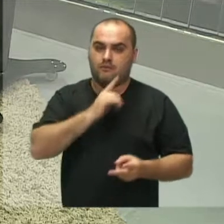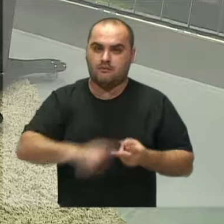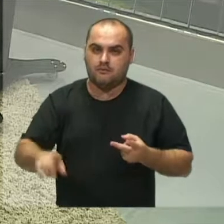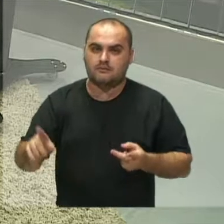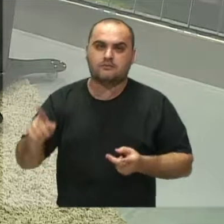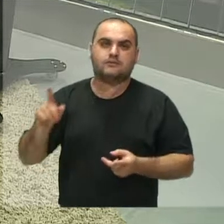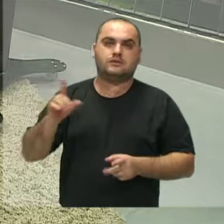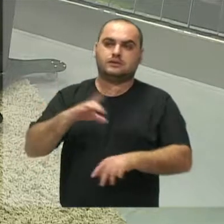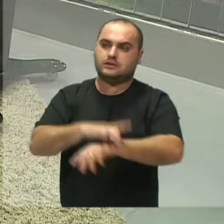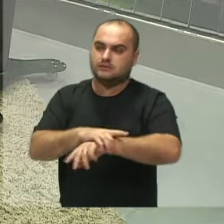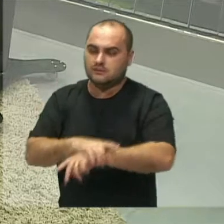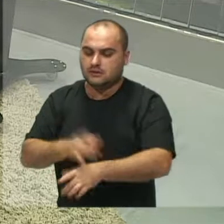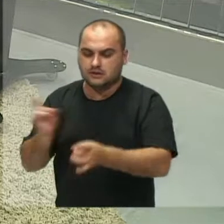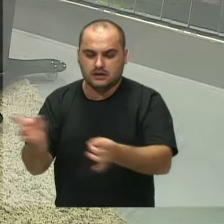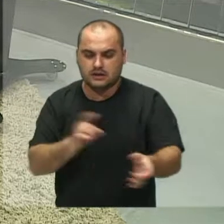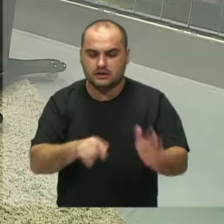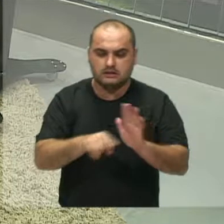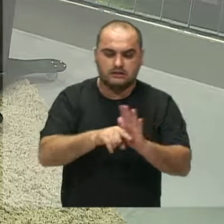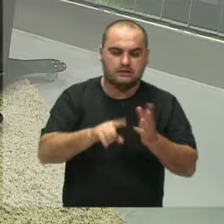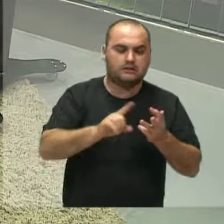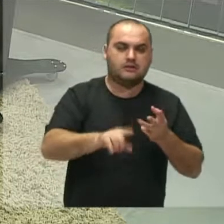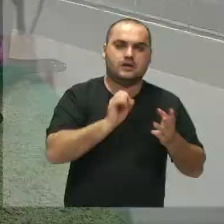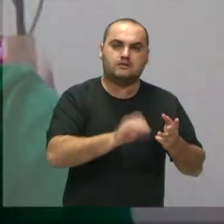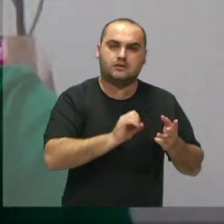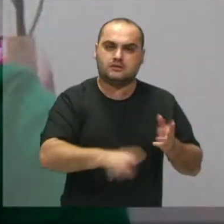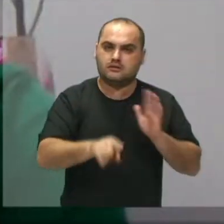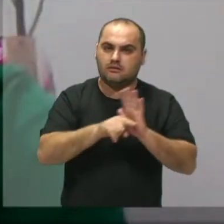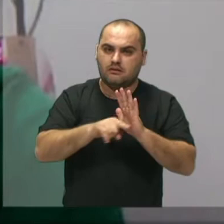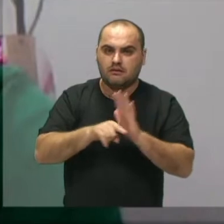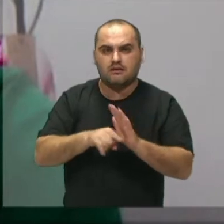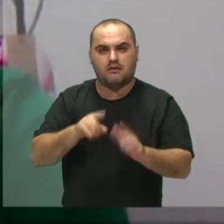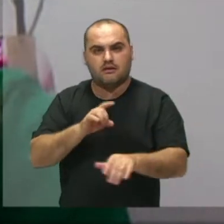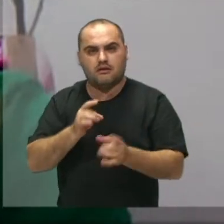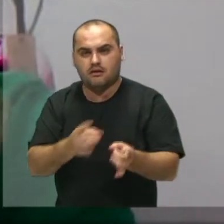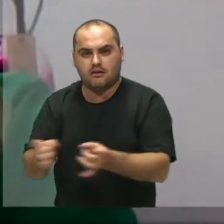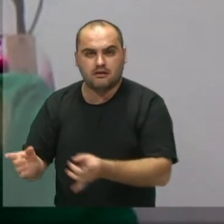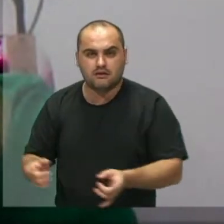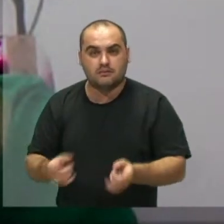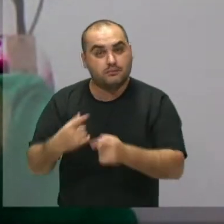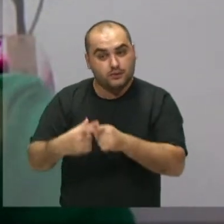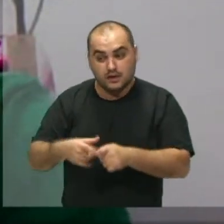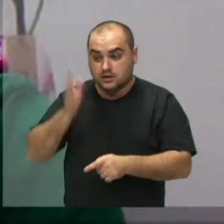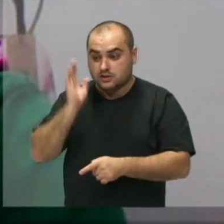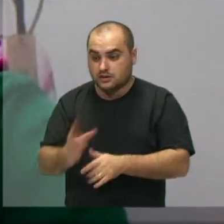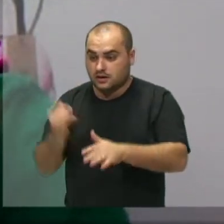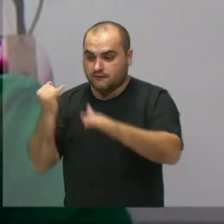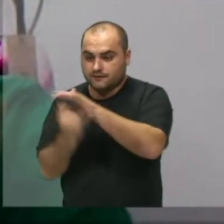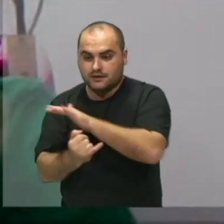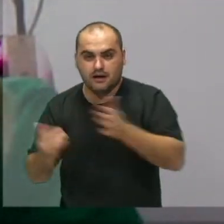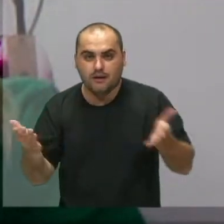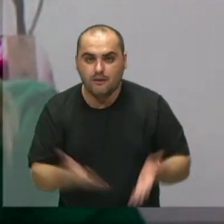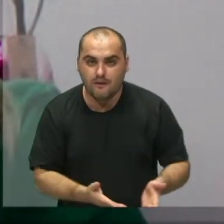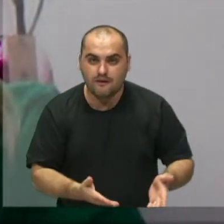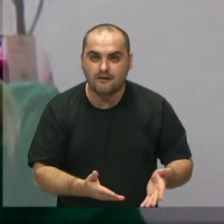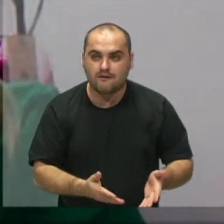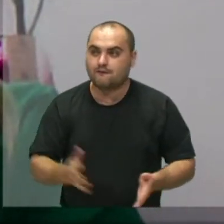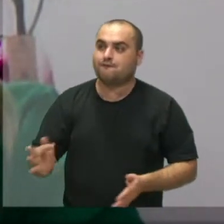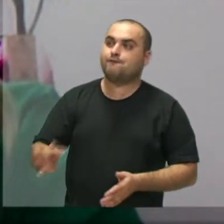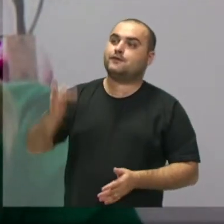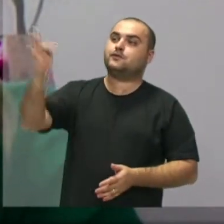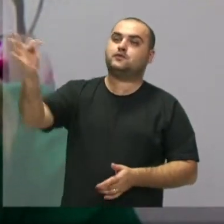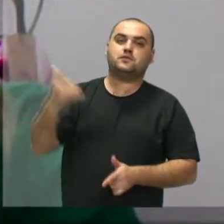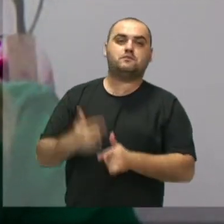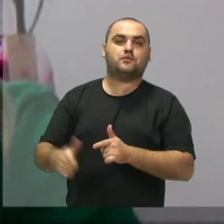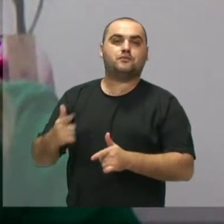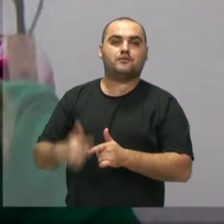menos com educação, porque a gente já está investindo hoje e o investimento é infinitamente menor